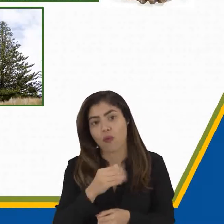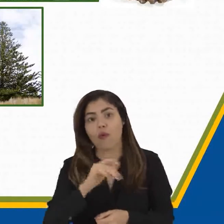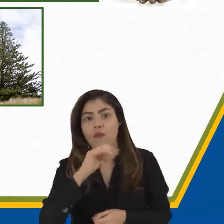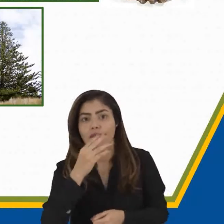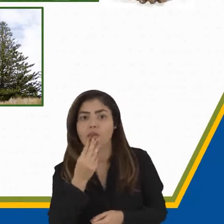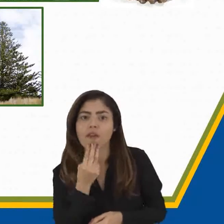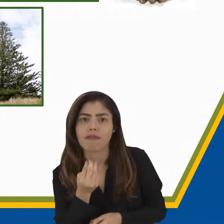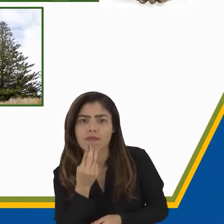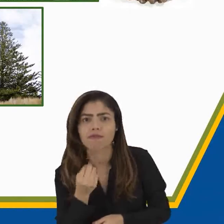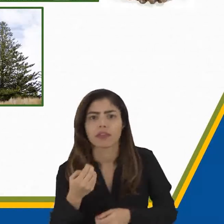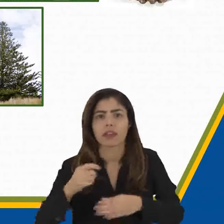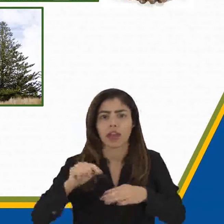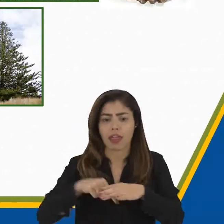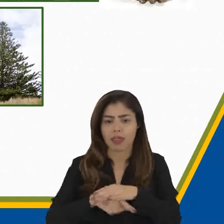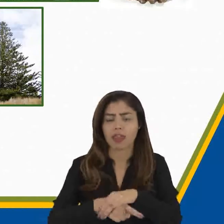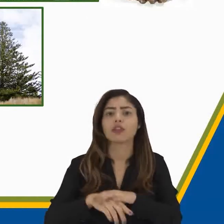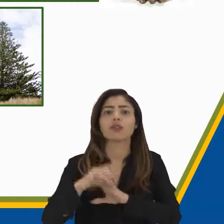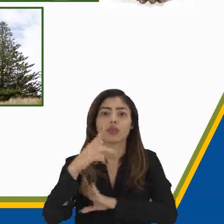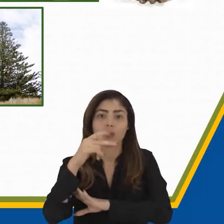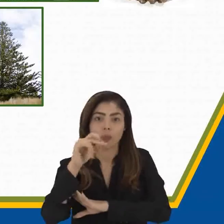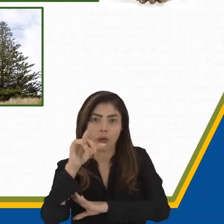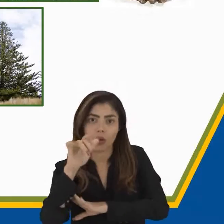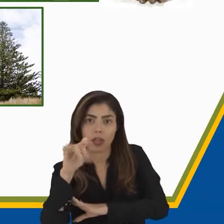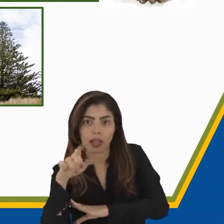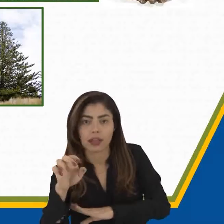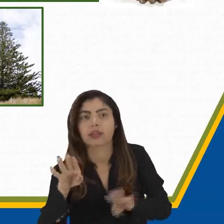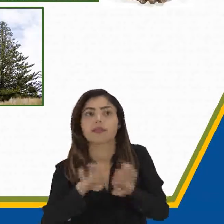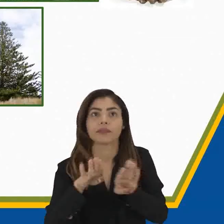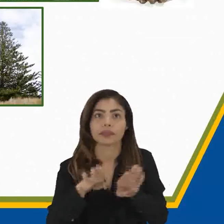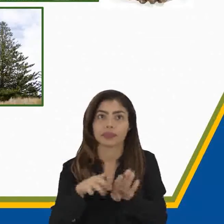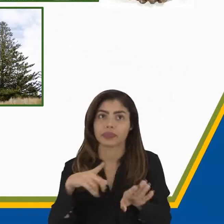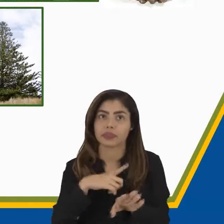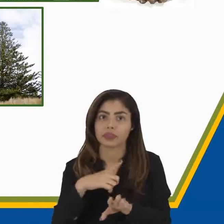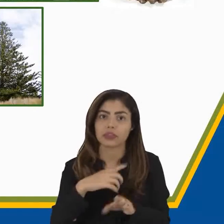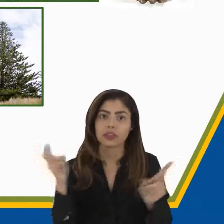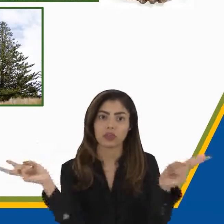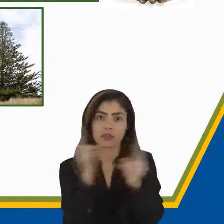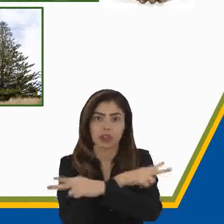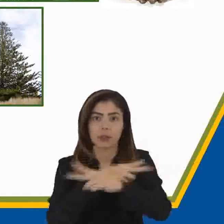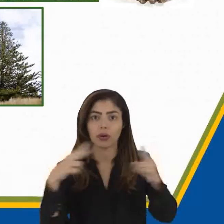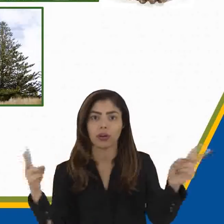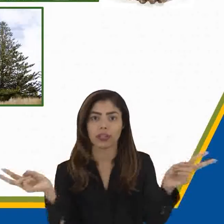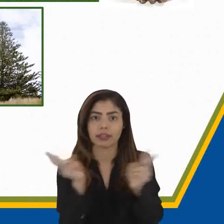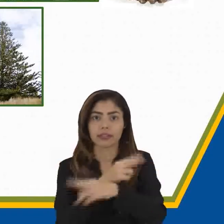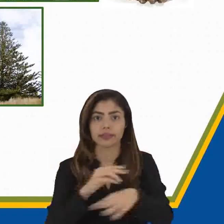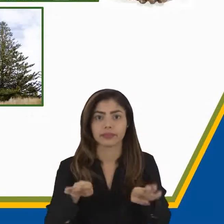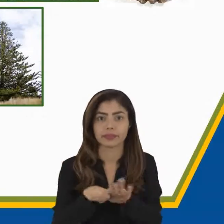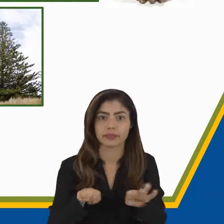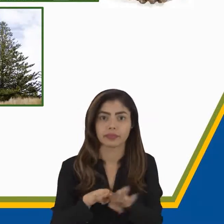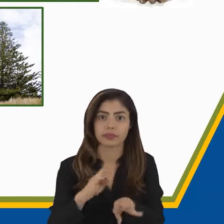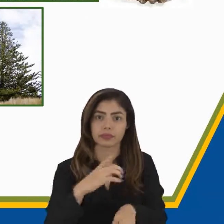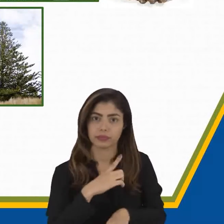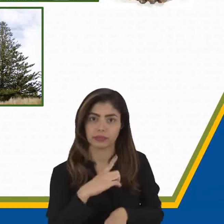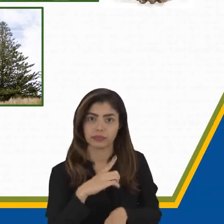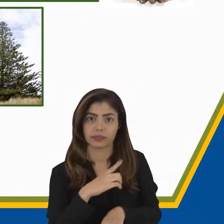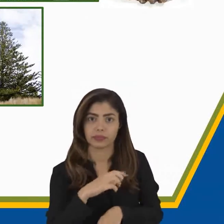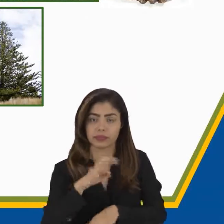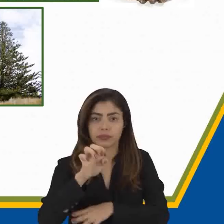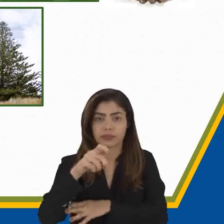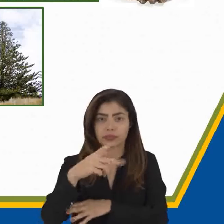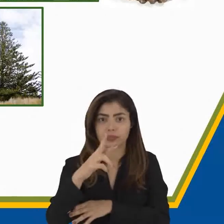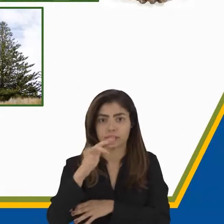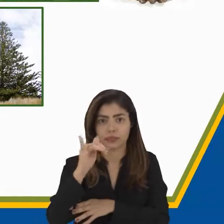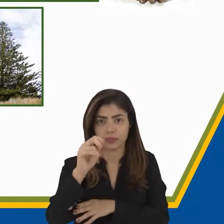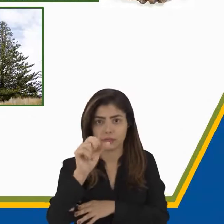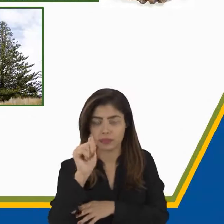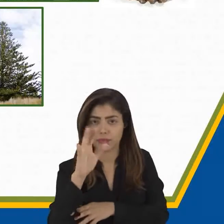é transportado dentro do grão de pólen, geralmente aí transportado pelo vento, ok? O embrião